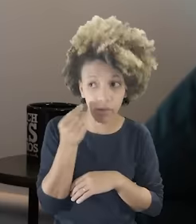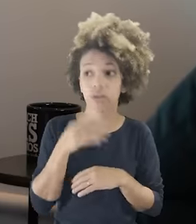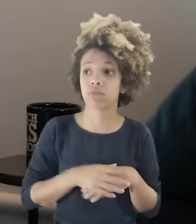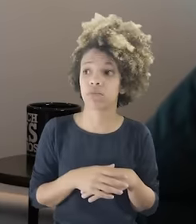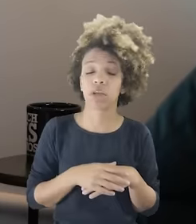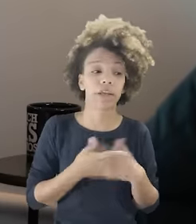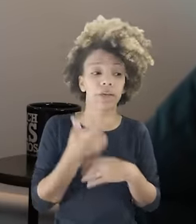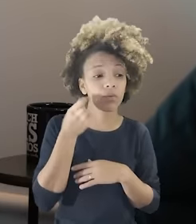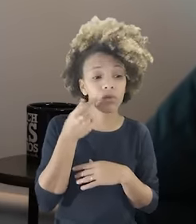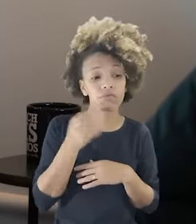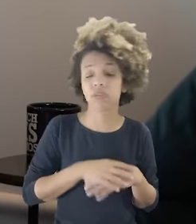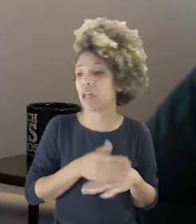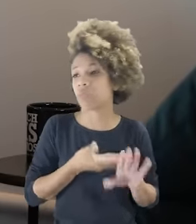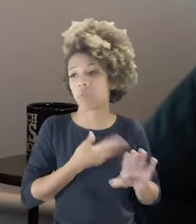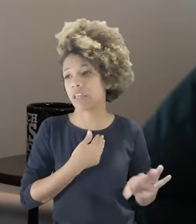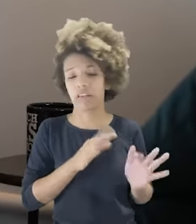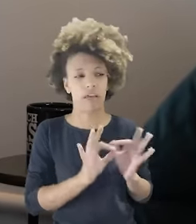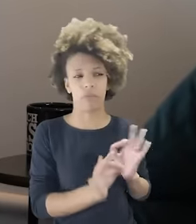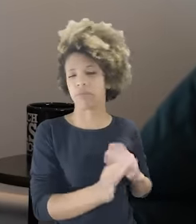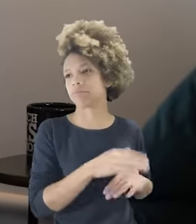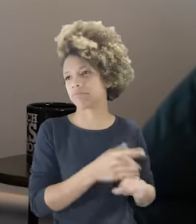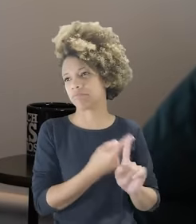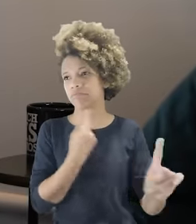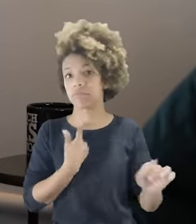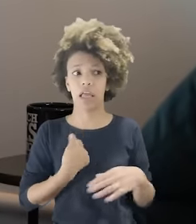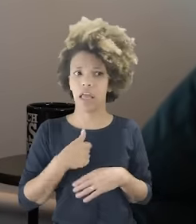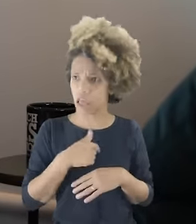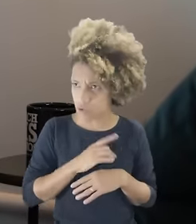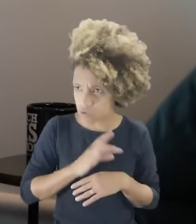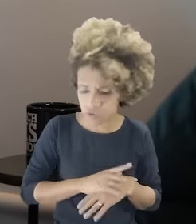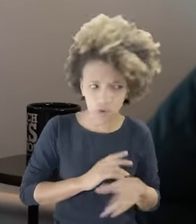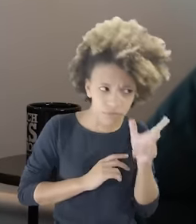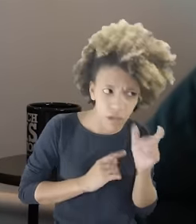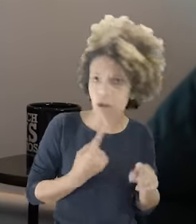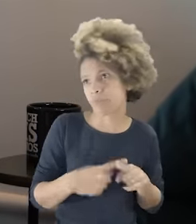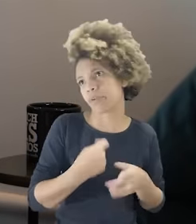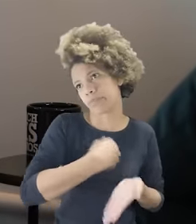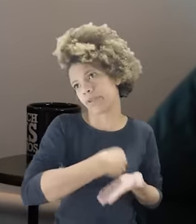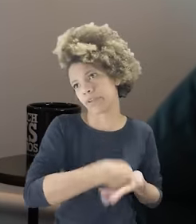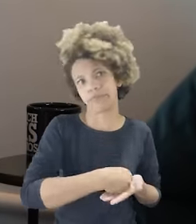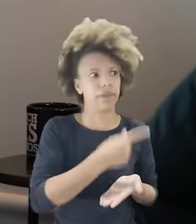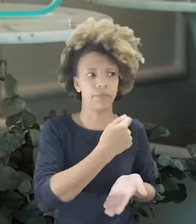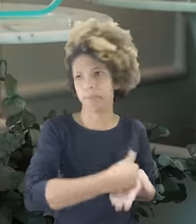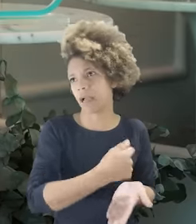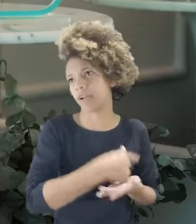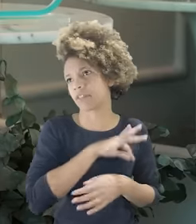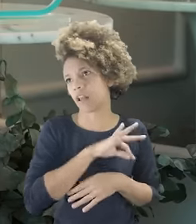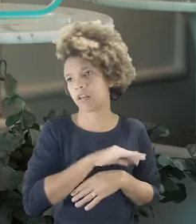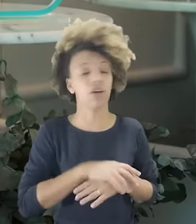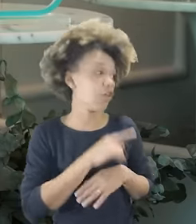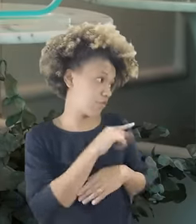que ele tava preocupado porque o gato não ficava perto dele não ficava no ambiente o gato sair mas assim eu só ficava perto dele escutando porque eu era Obrigada porque ele me pagava então